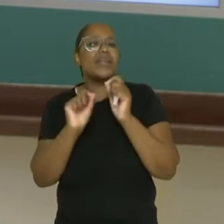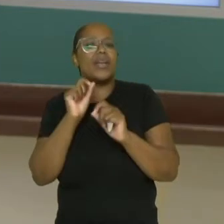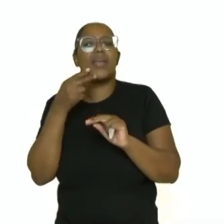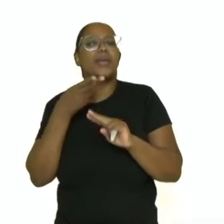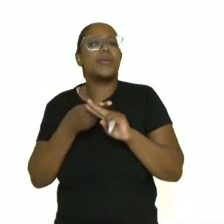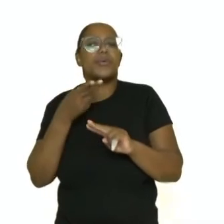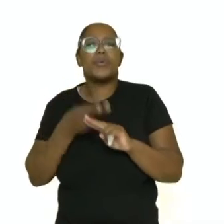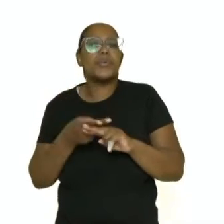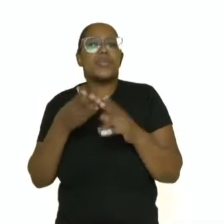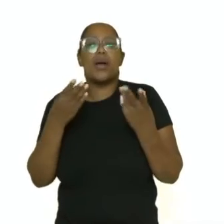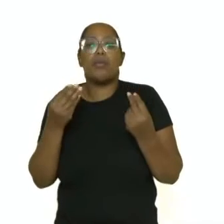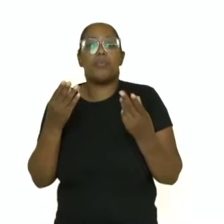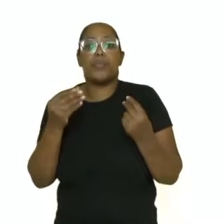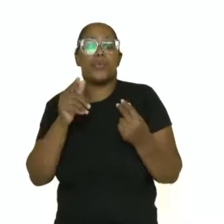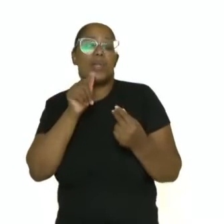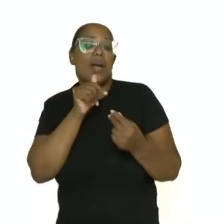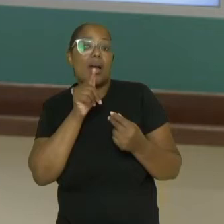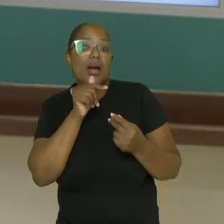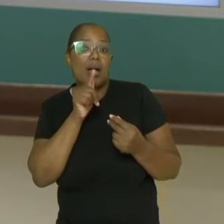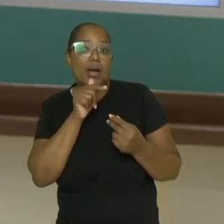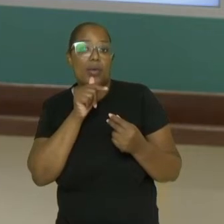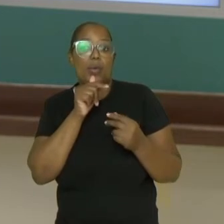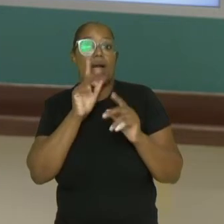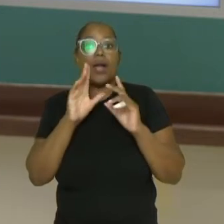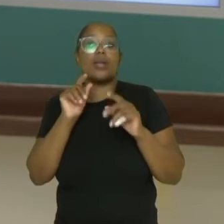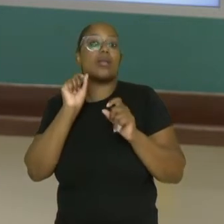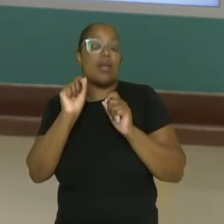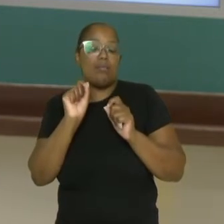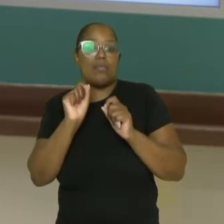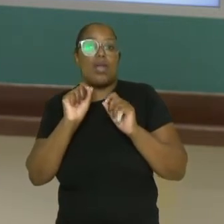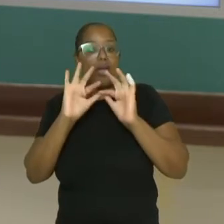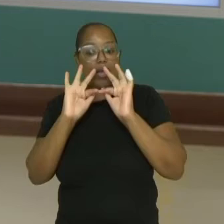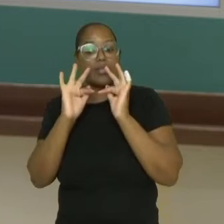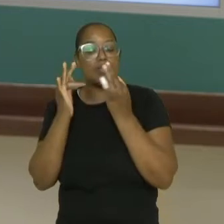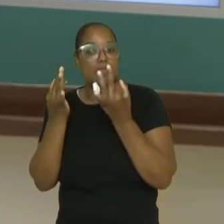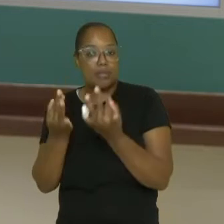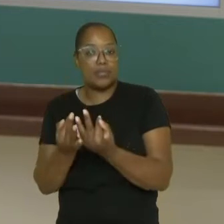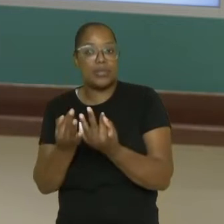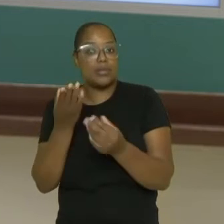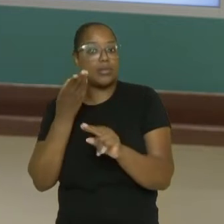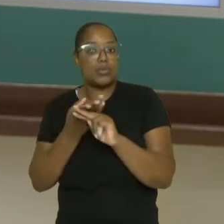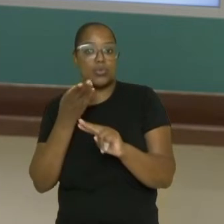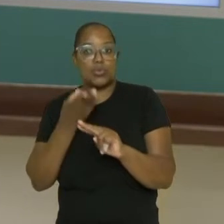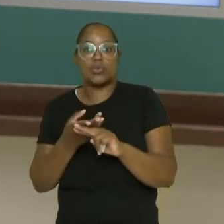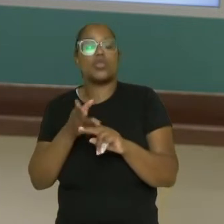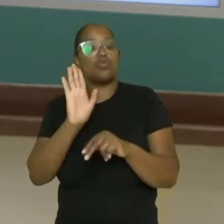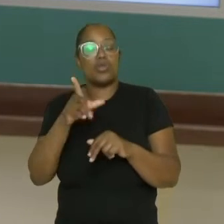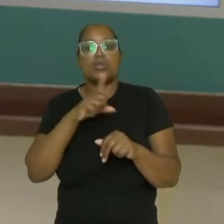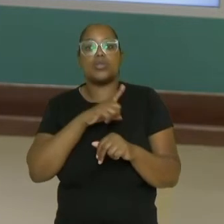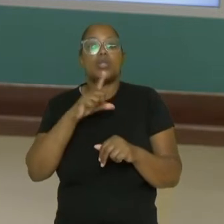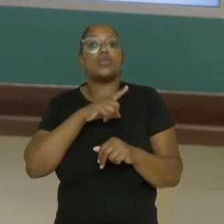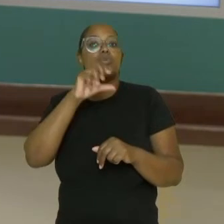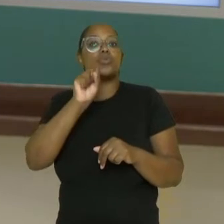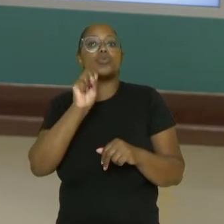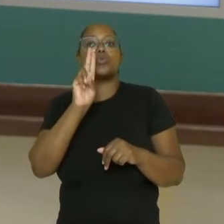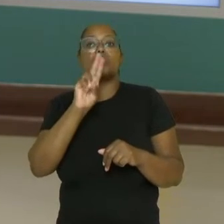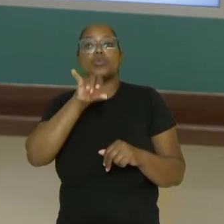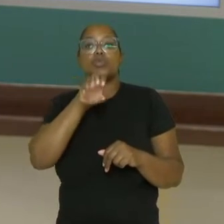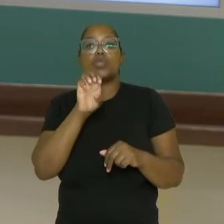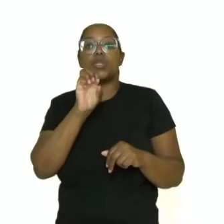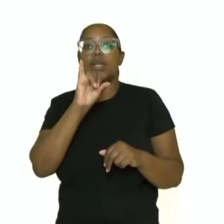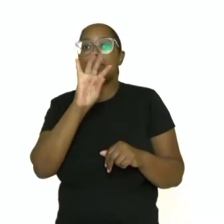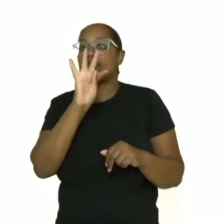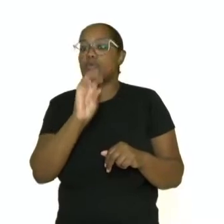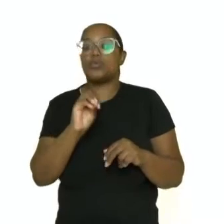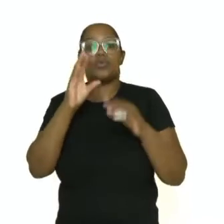consome muito acima do que deveriam? As famílias. Logo, eu tenho ali o meu sujeito estabelecido, né? As famílias.